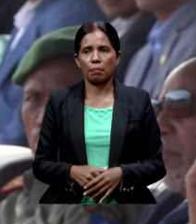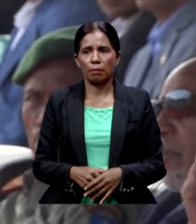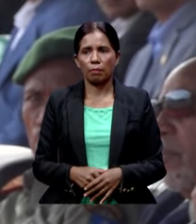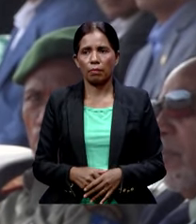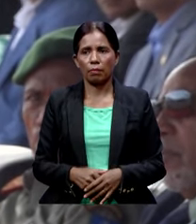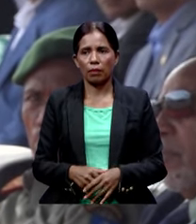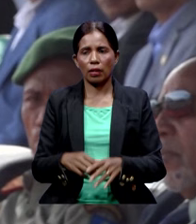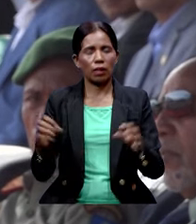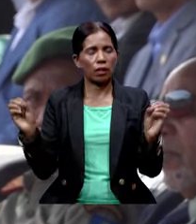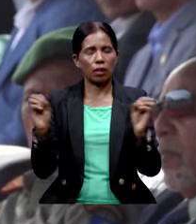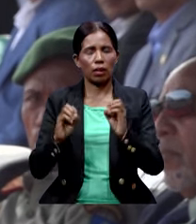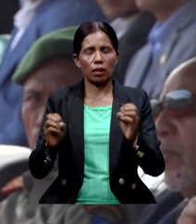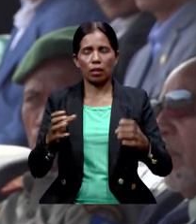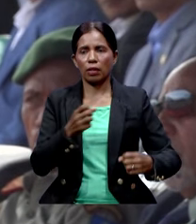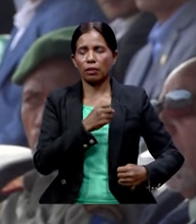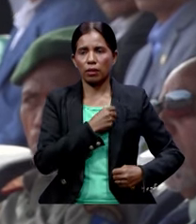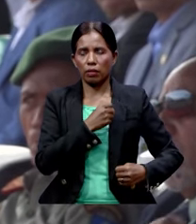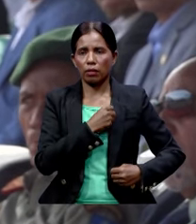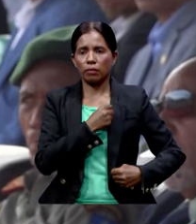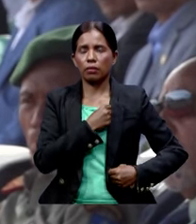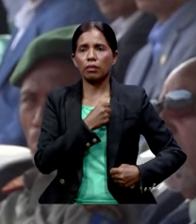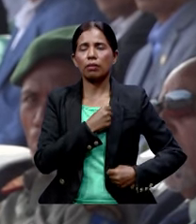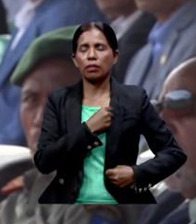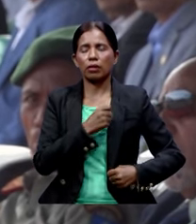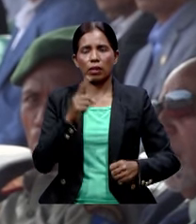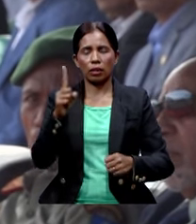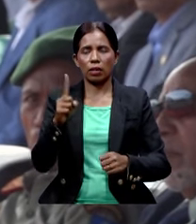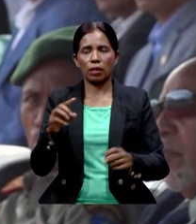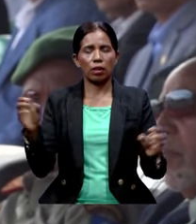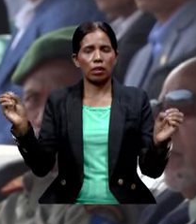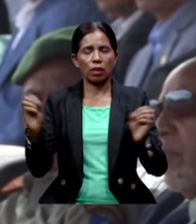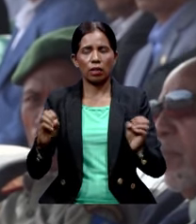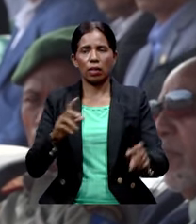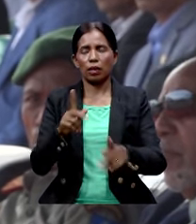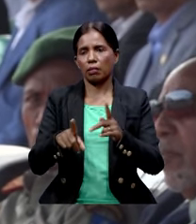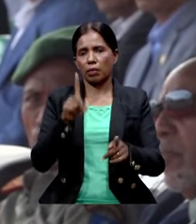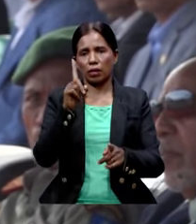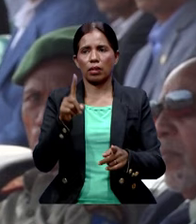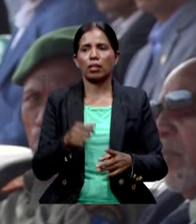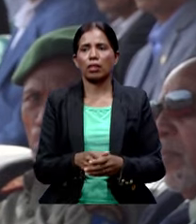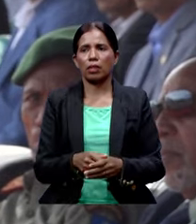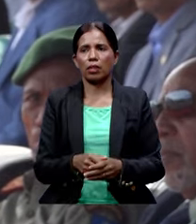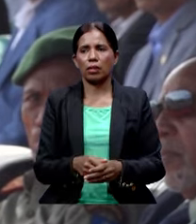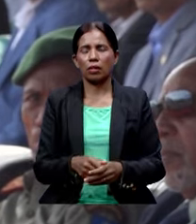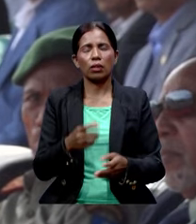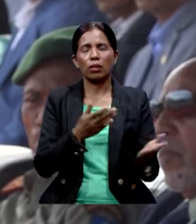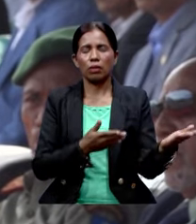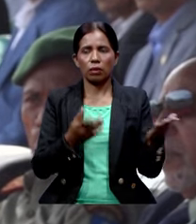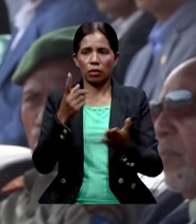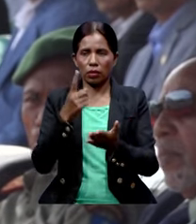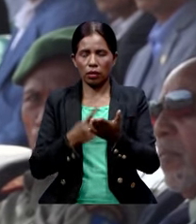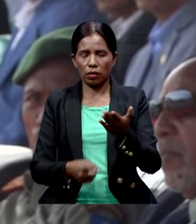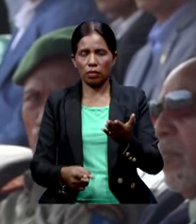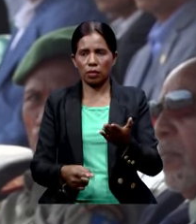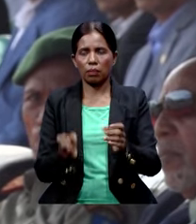Laí é Forças Armadas ida, laí é Exército ida, Polícia ida, que